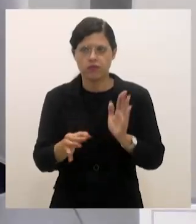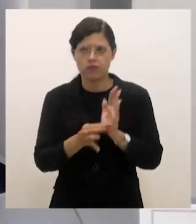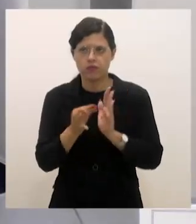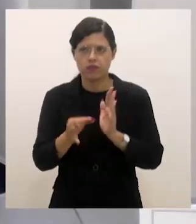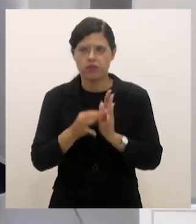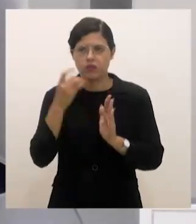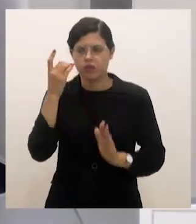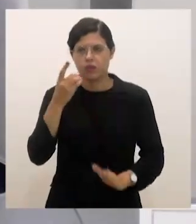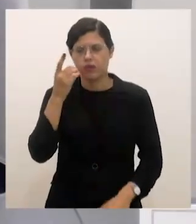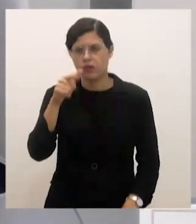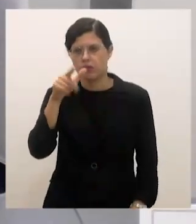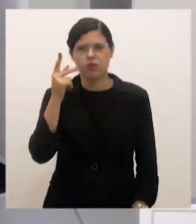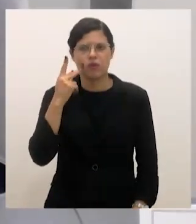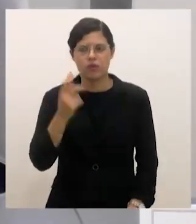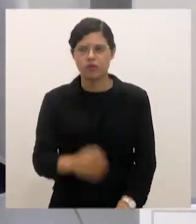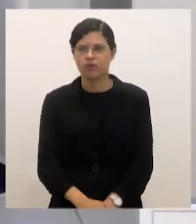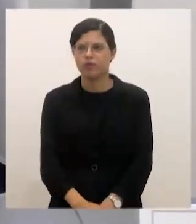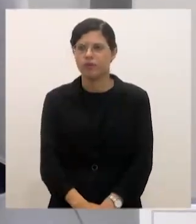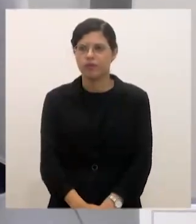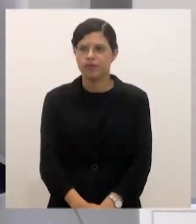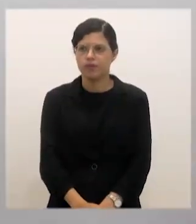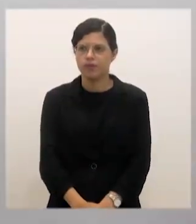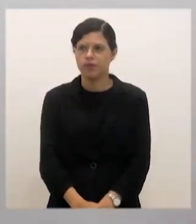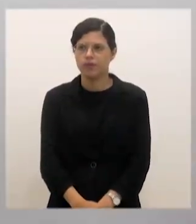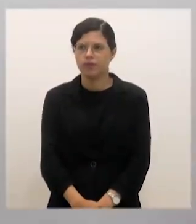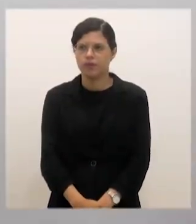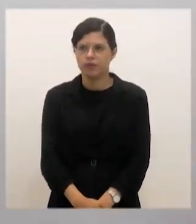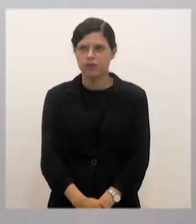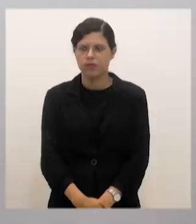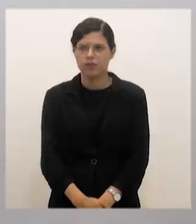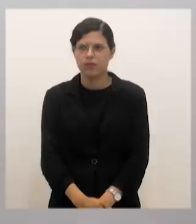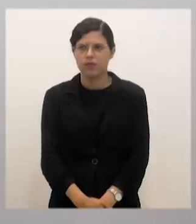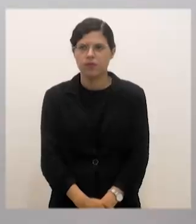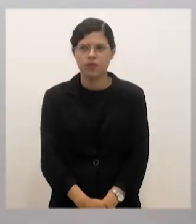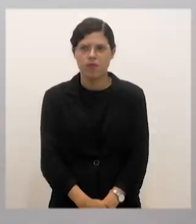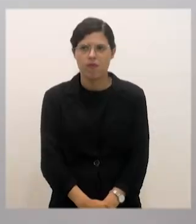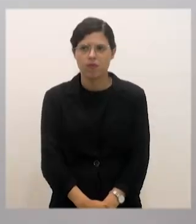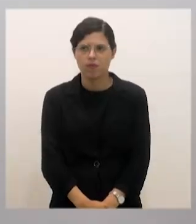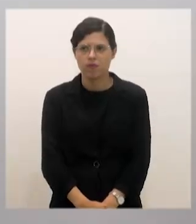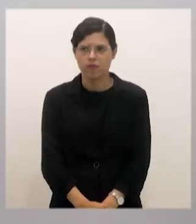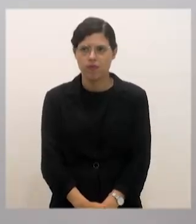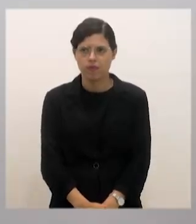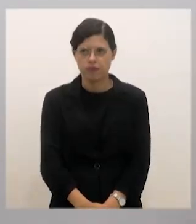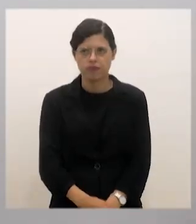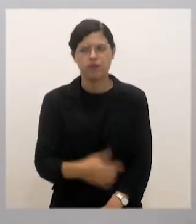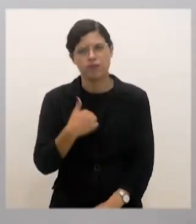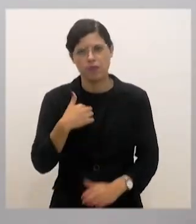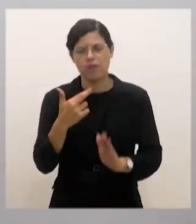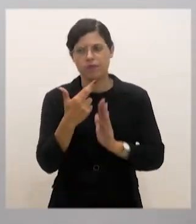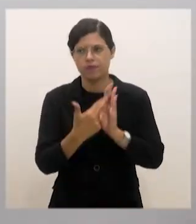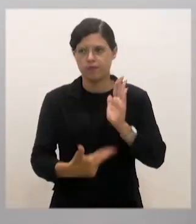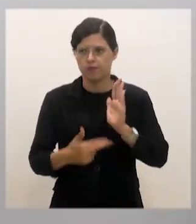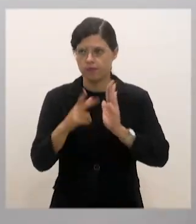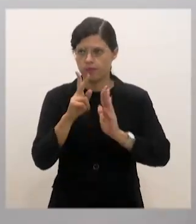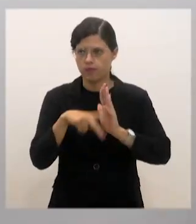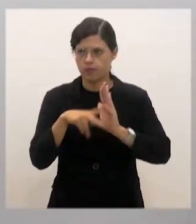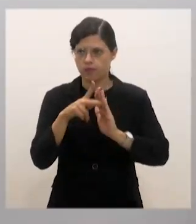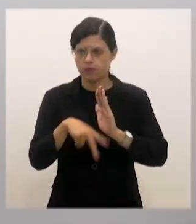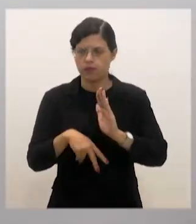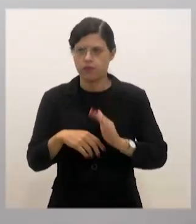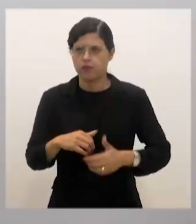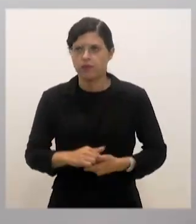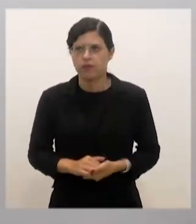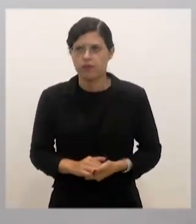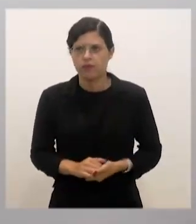Senhor presidente, por acaso ou não, eu sou relator desse projeto